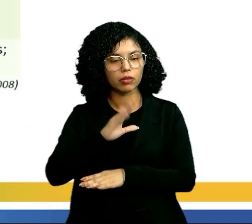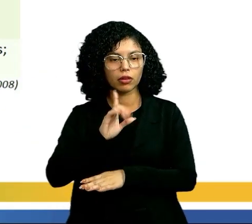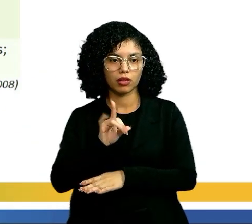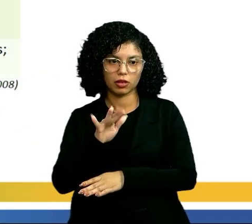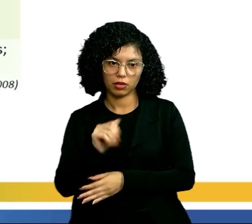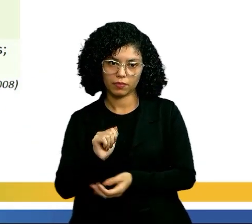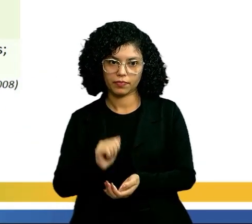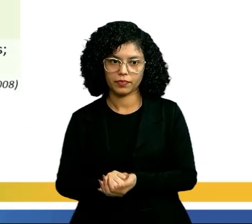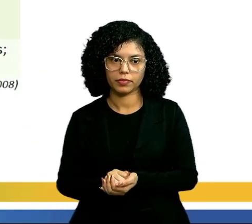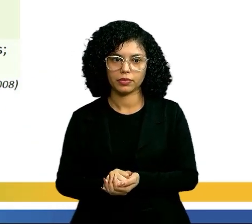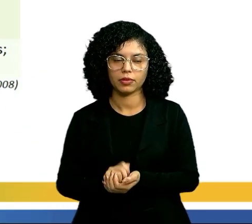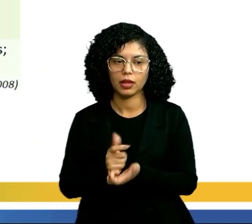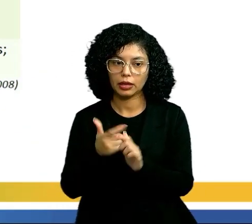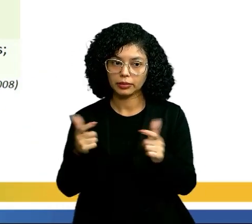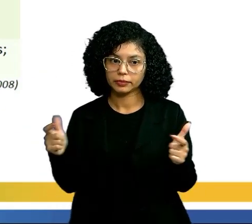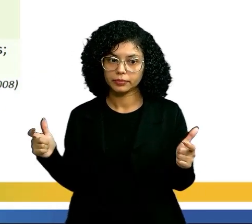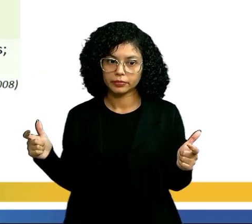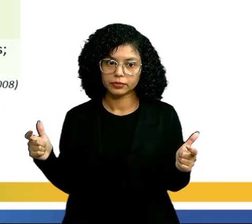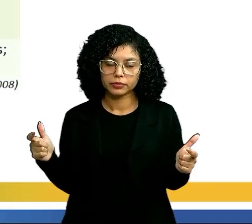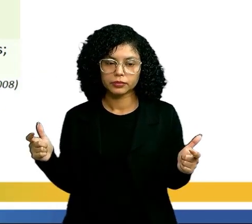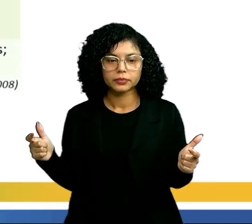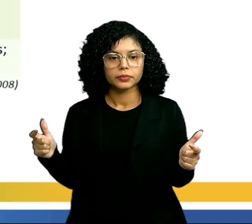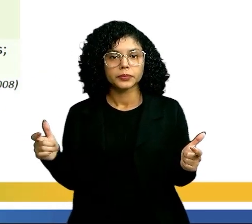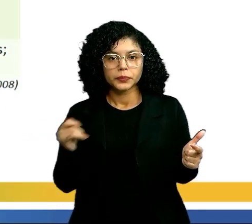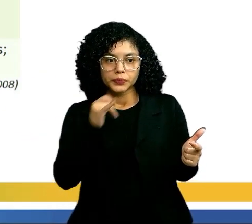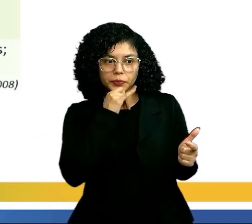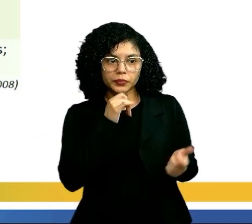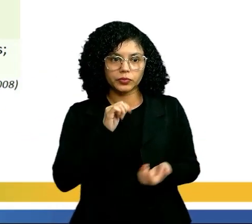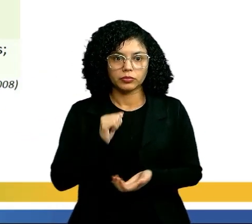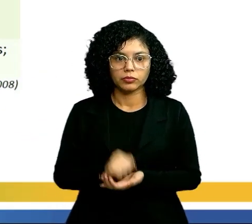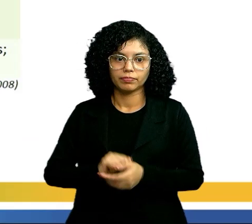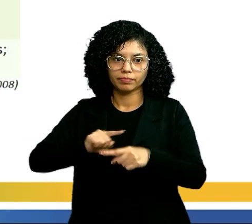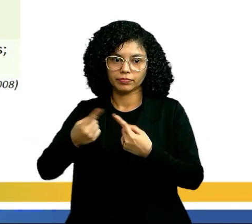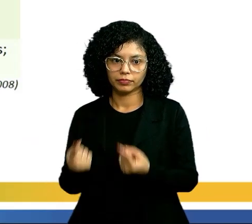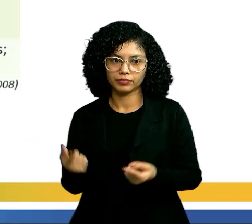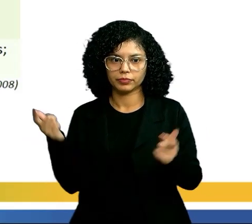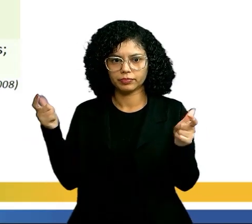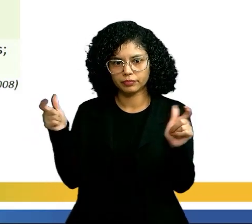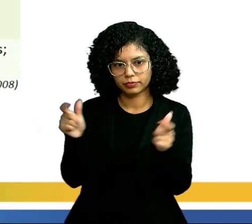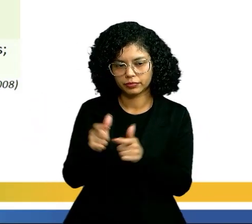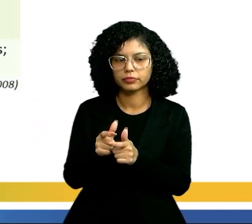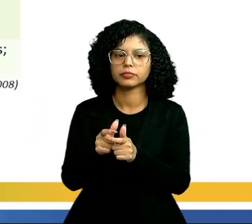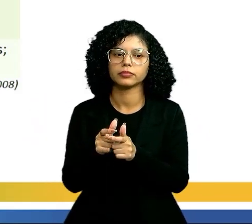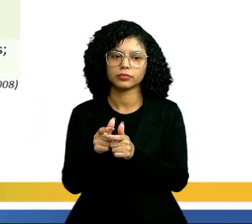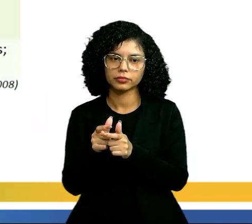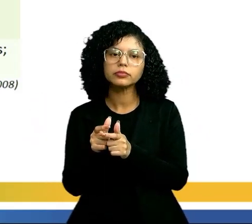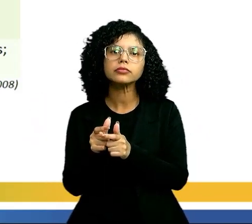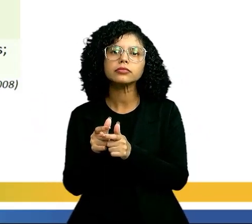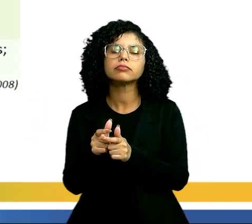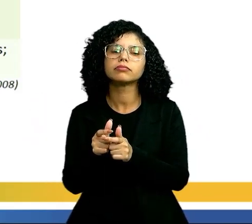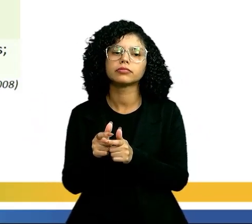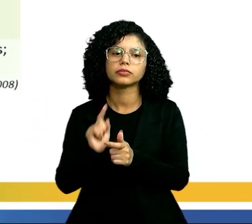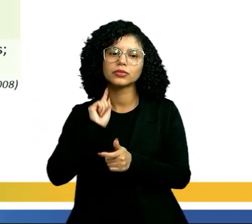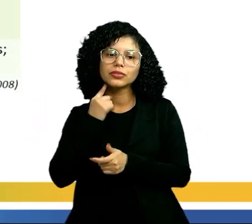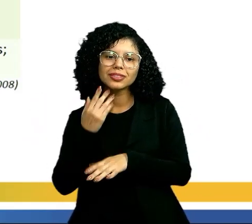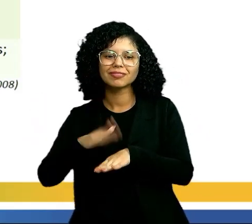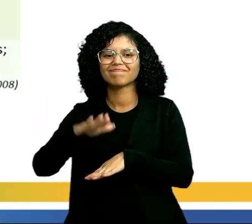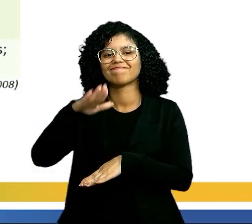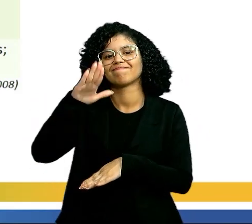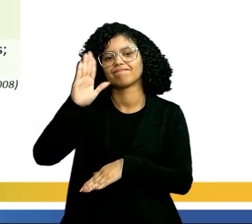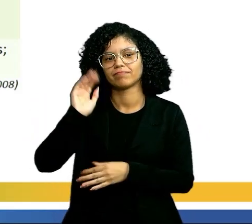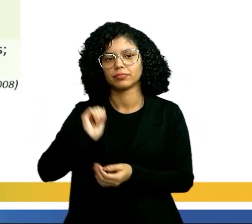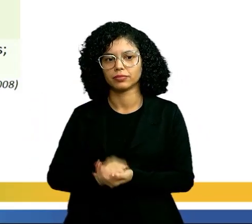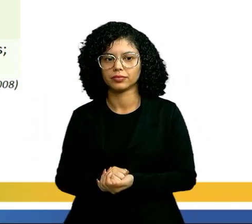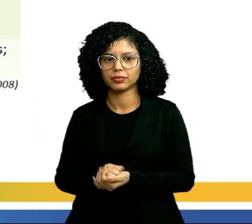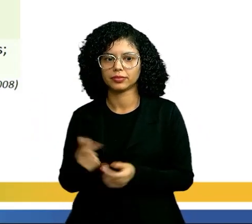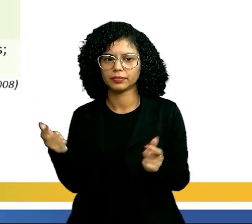acesso, leva grandes cargas, como nos caminhões, por exemplo, mas o grau de poluição é bastante elevado.